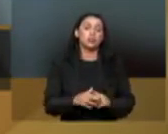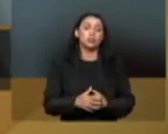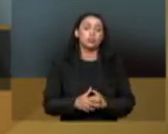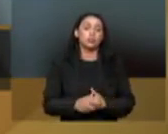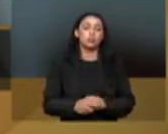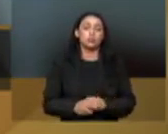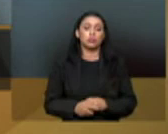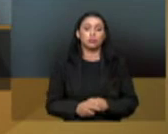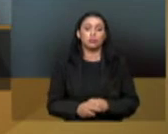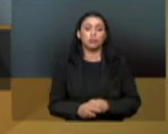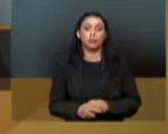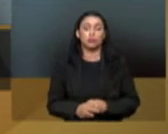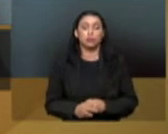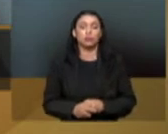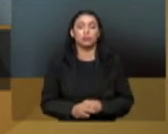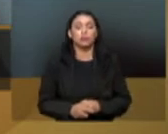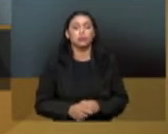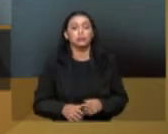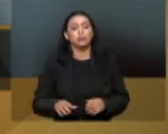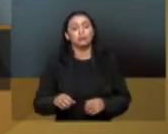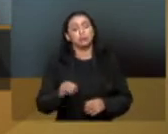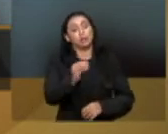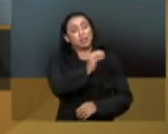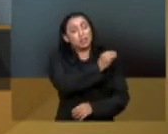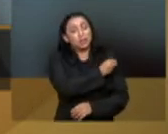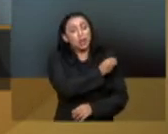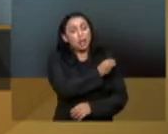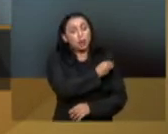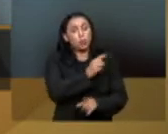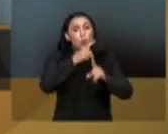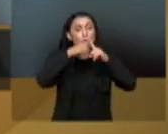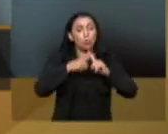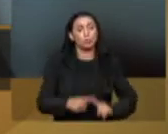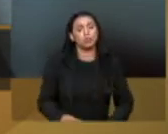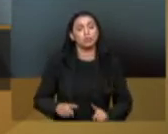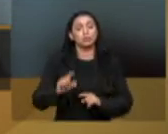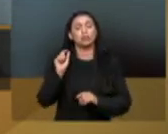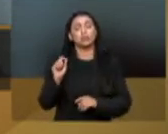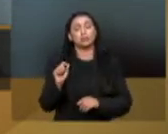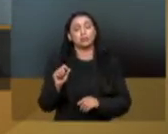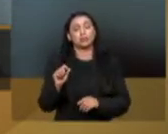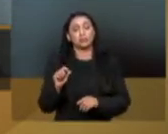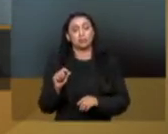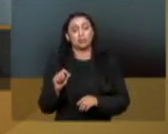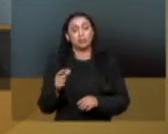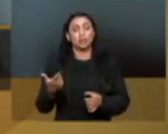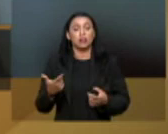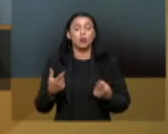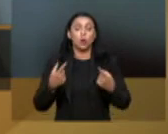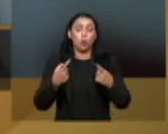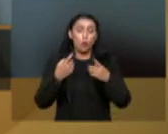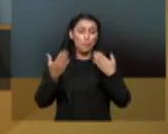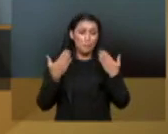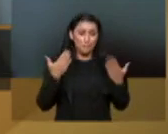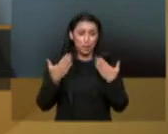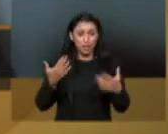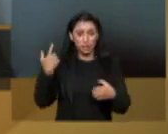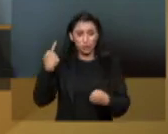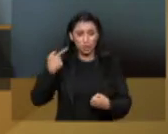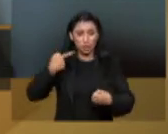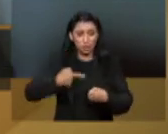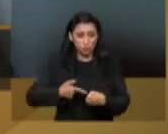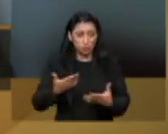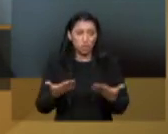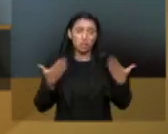sucro-alcooleiro, que buscava garantir a competitividade do álcool em face da gasolina. Por